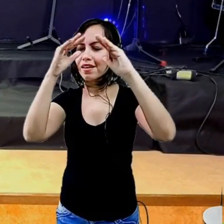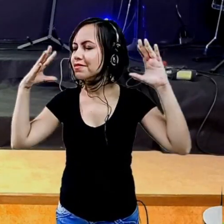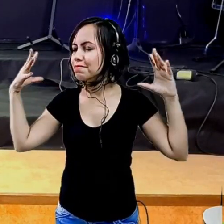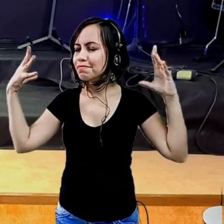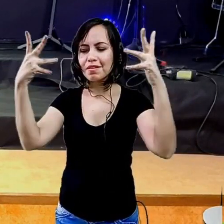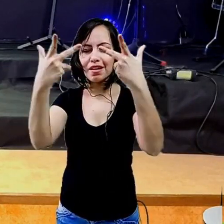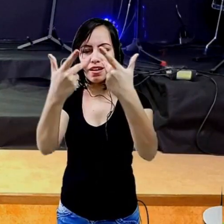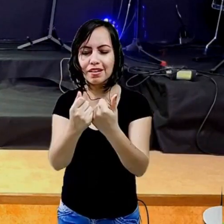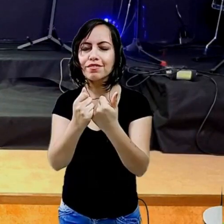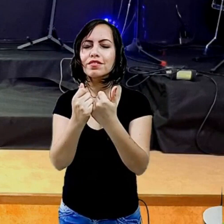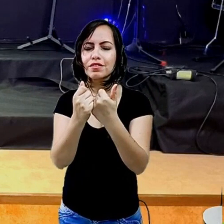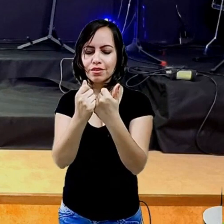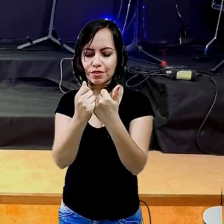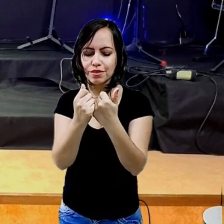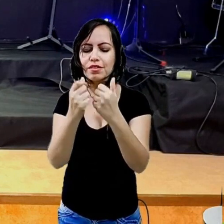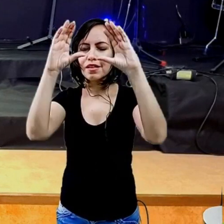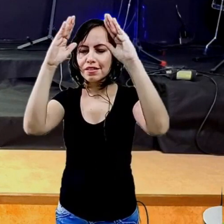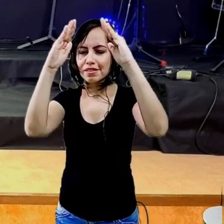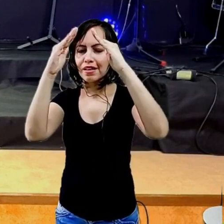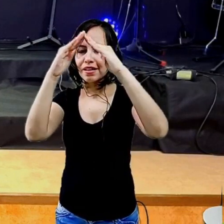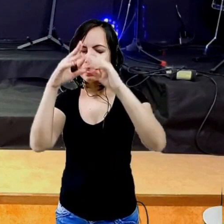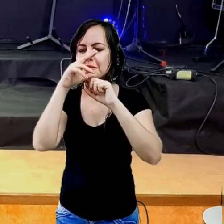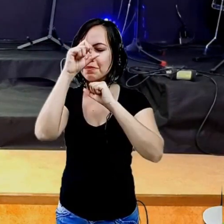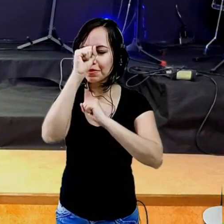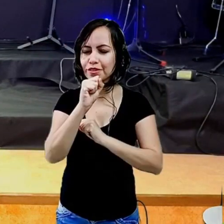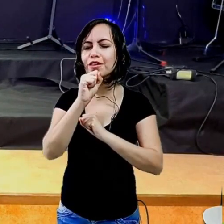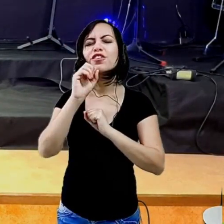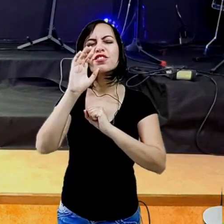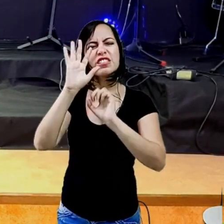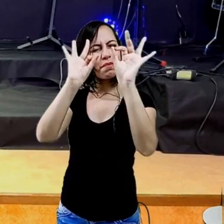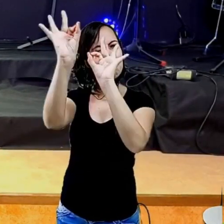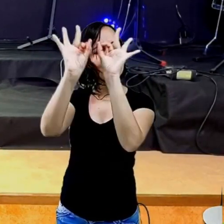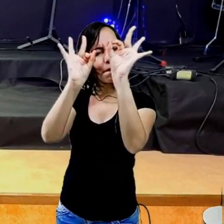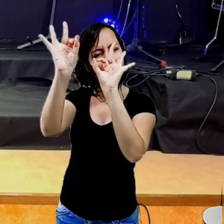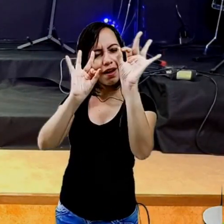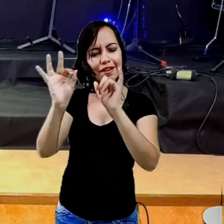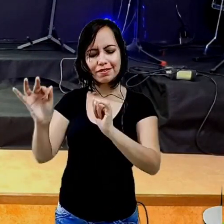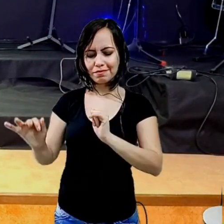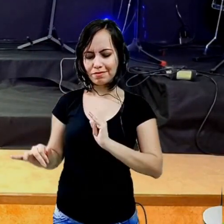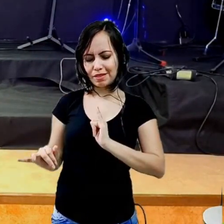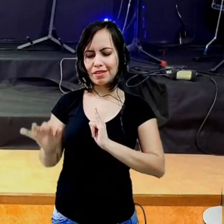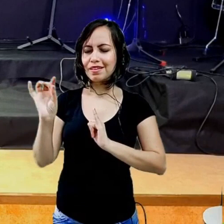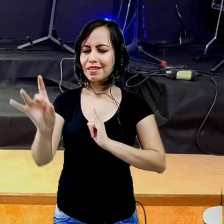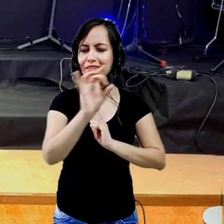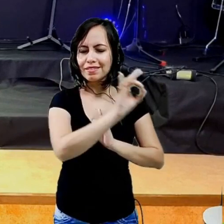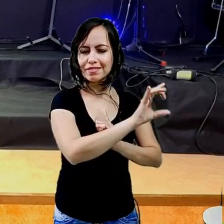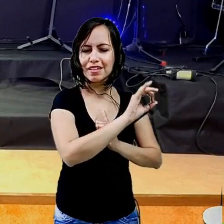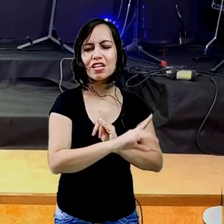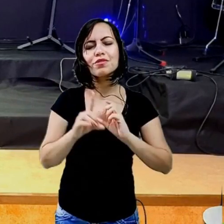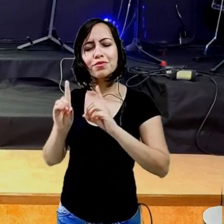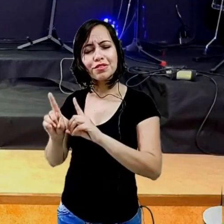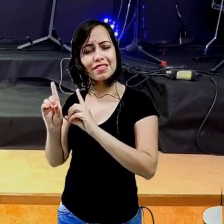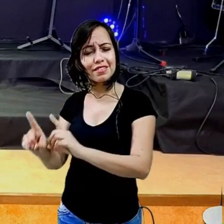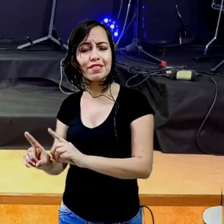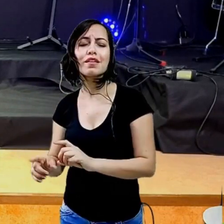celestial, desta casa poderosa que está preparada para a Tua igreja, para os Teus discípulos, para cada